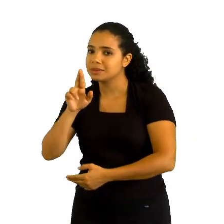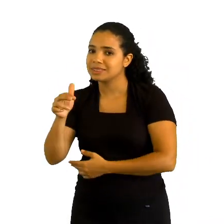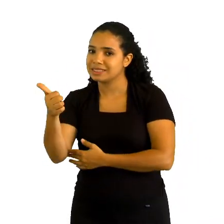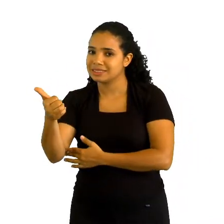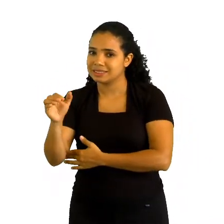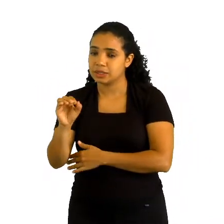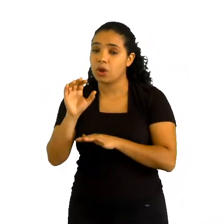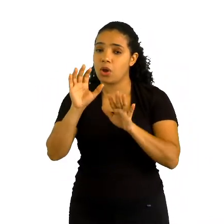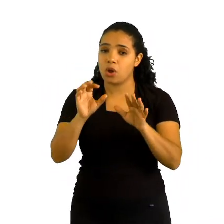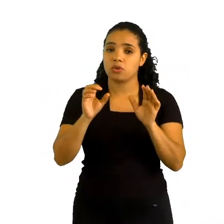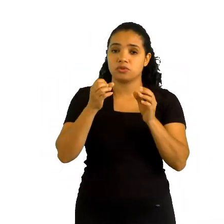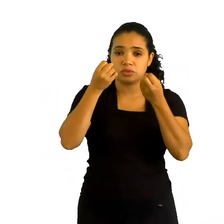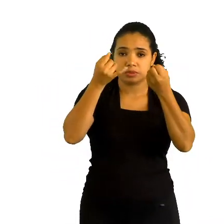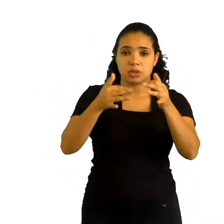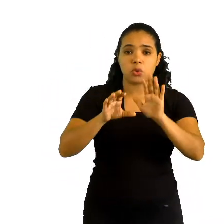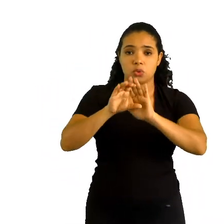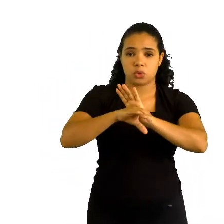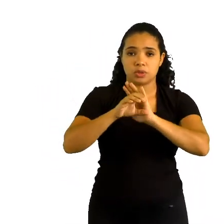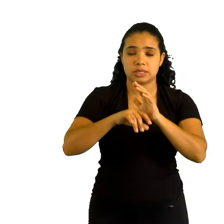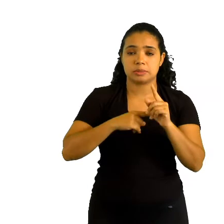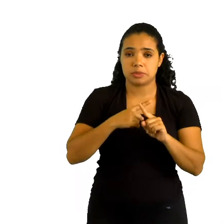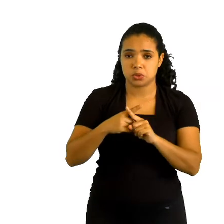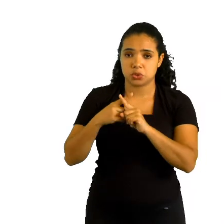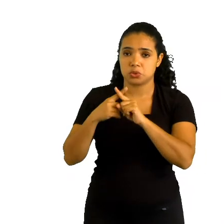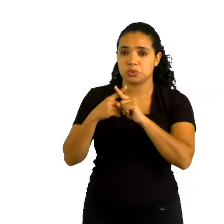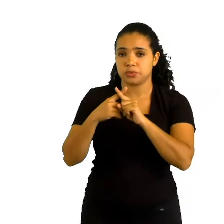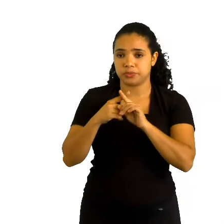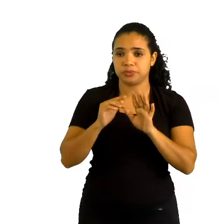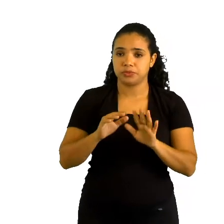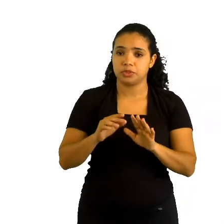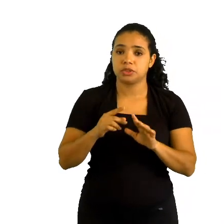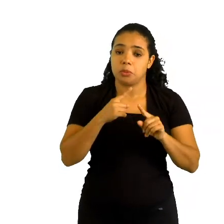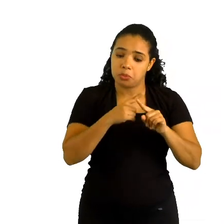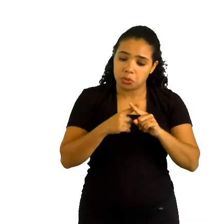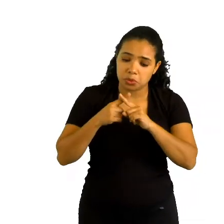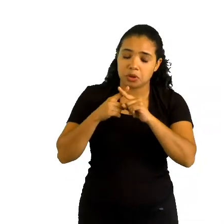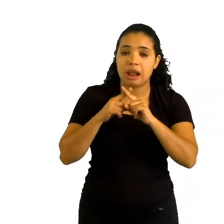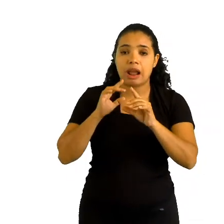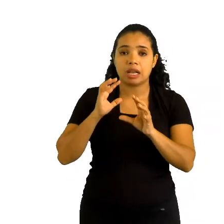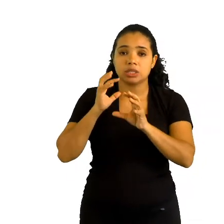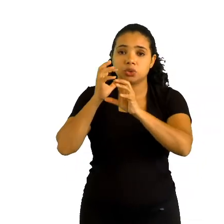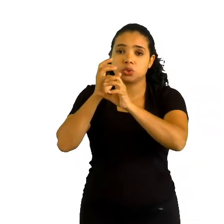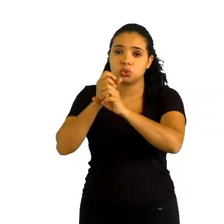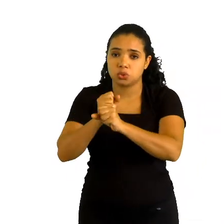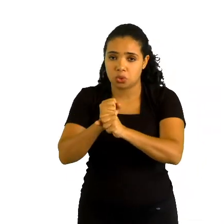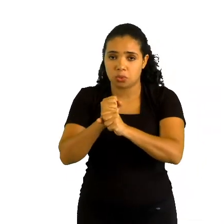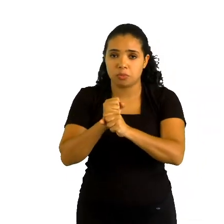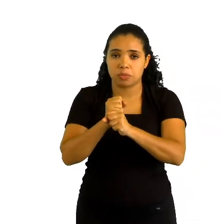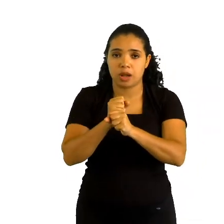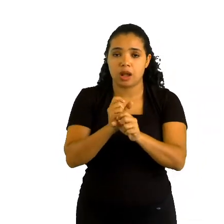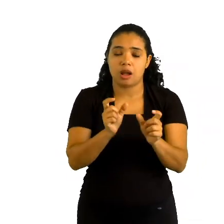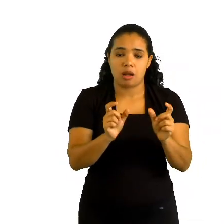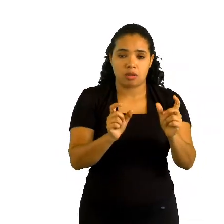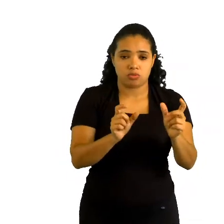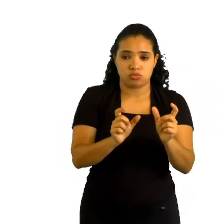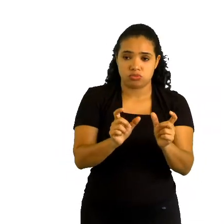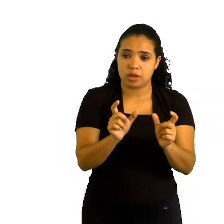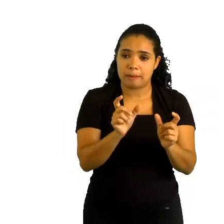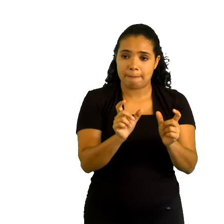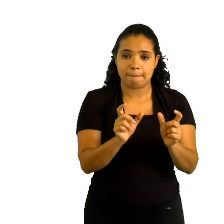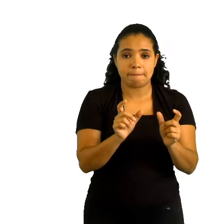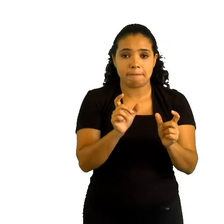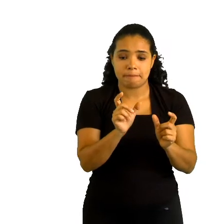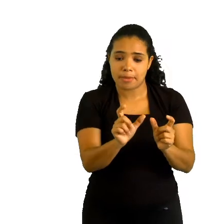vocês. Das parcelas iguais. Multiplicação é a soma das parcelas iguais. Se